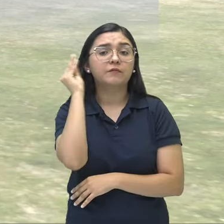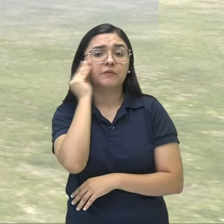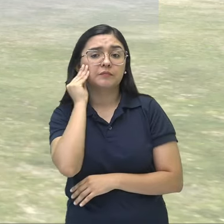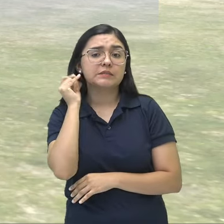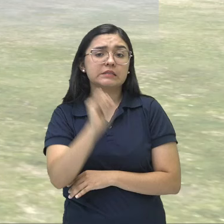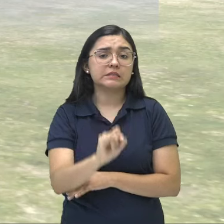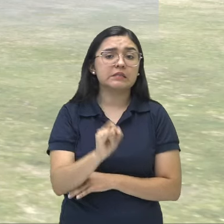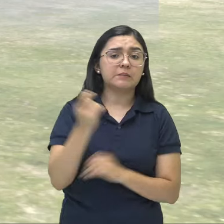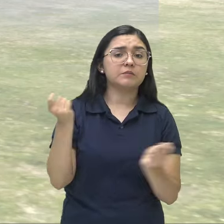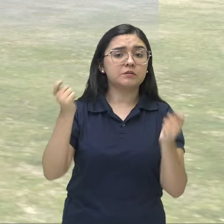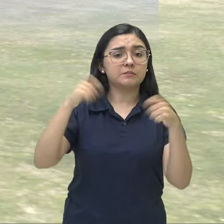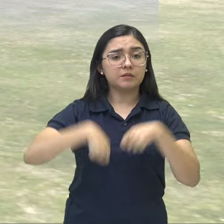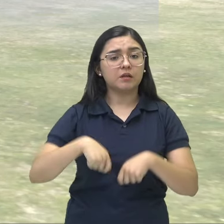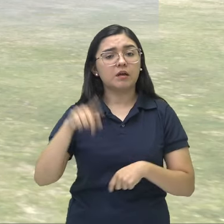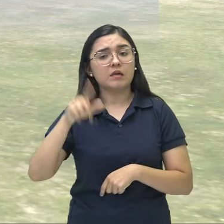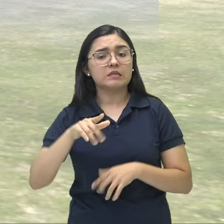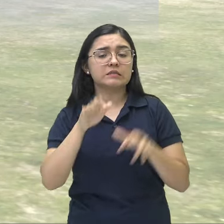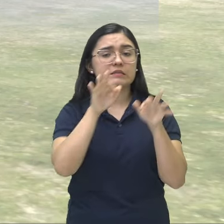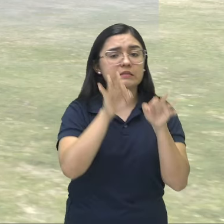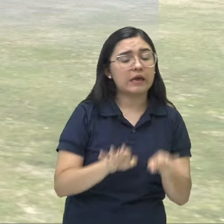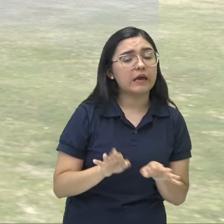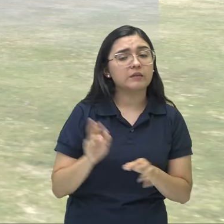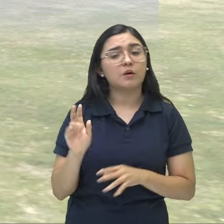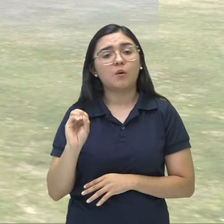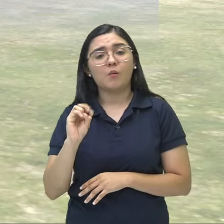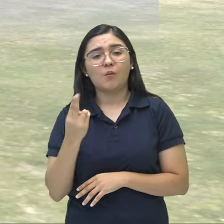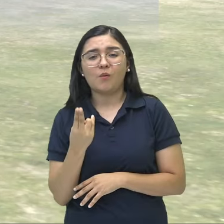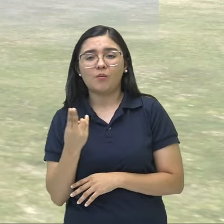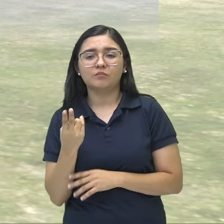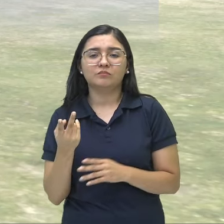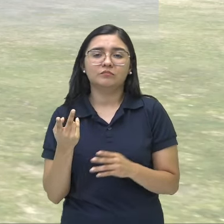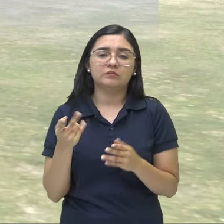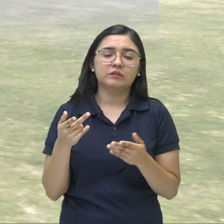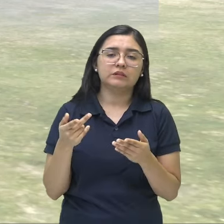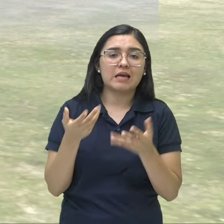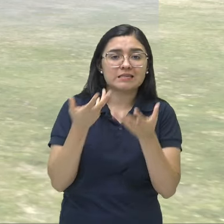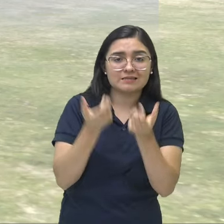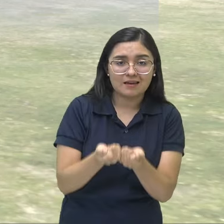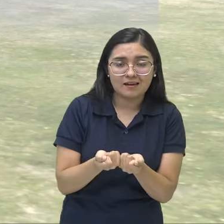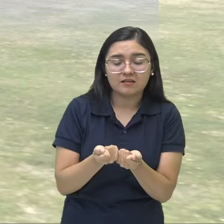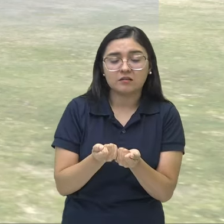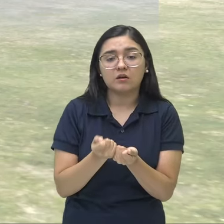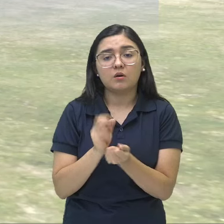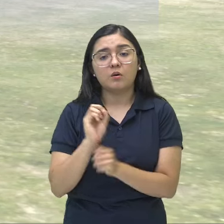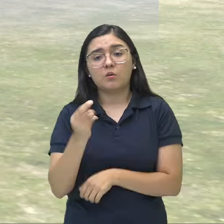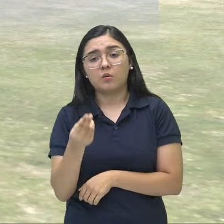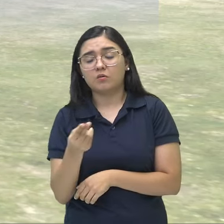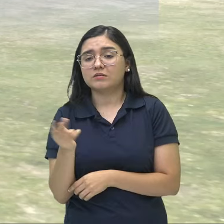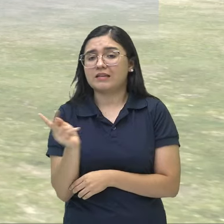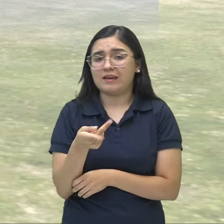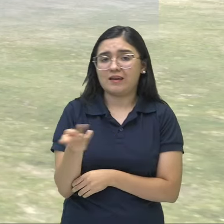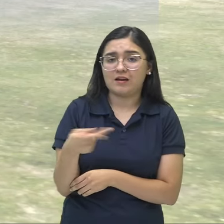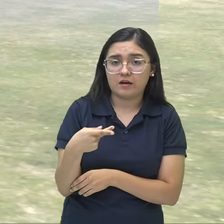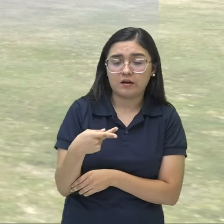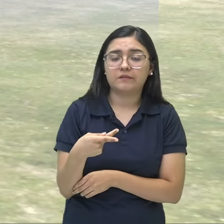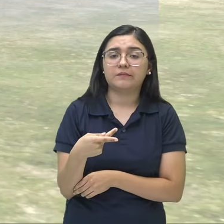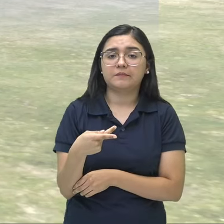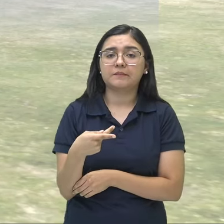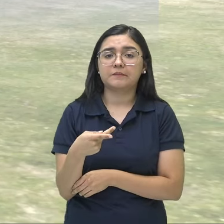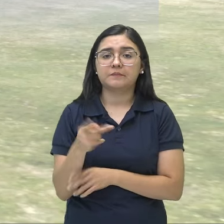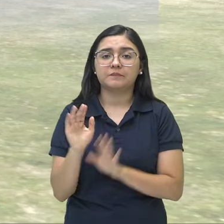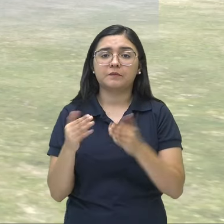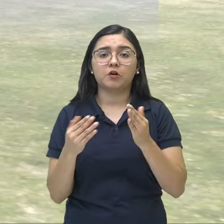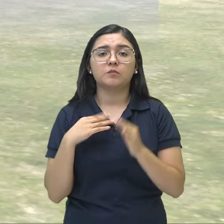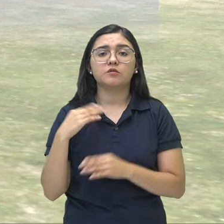se a hipótese estava correta, ou seja, se ela está aceita, ou se ela não estava correta, que, como